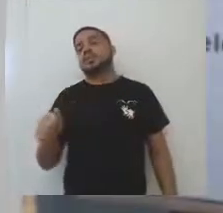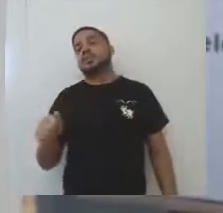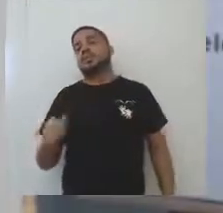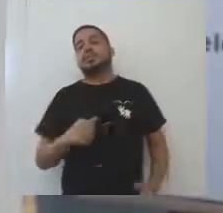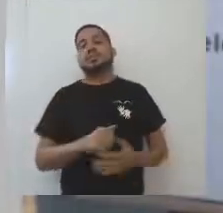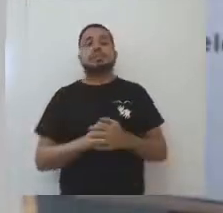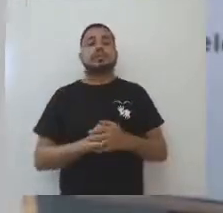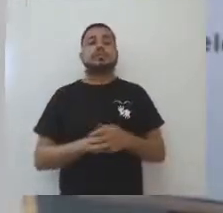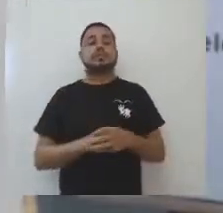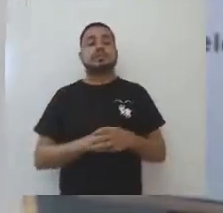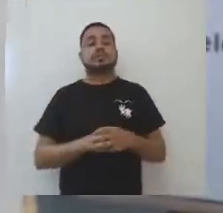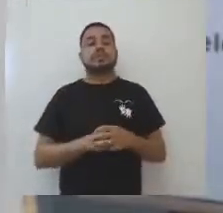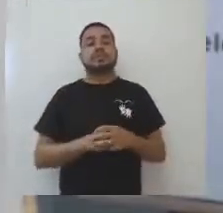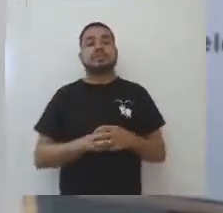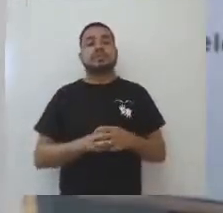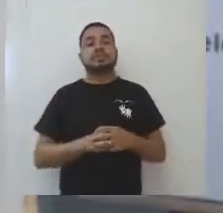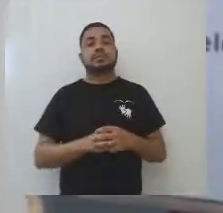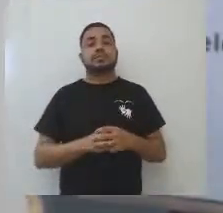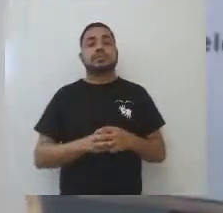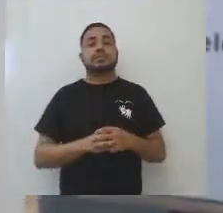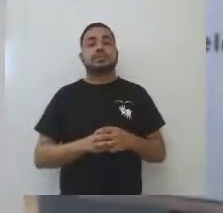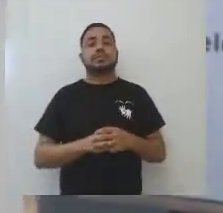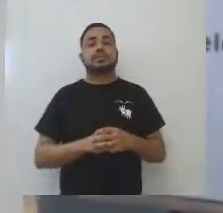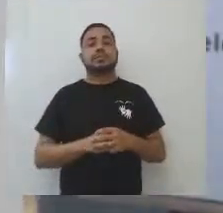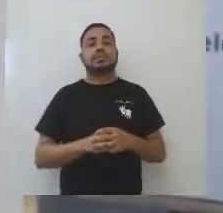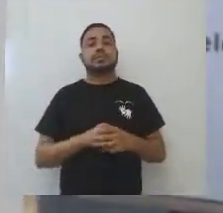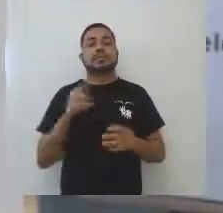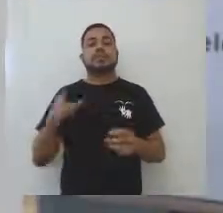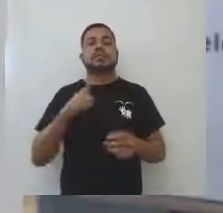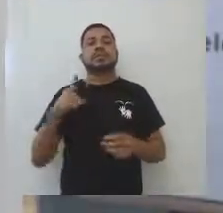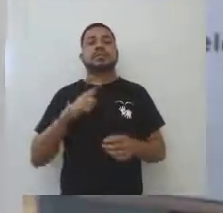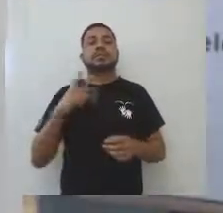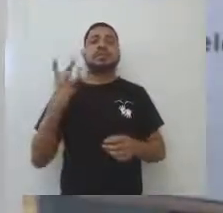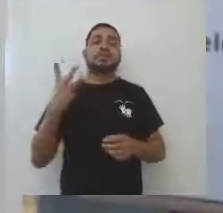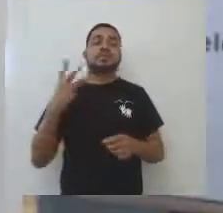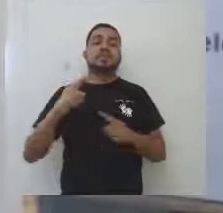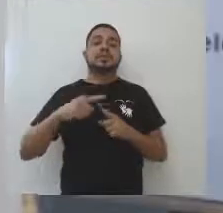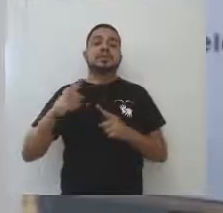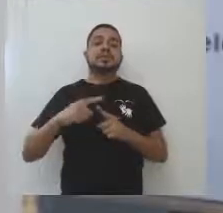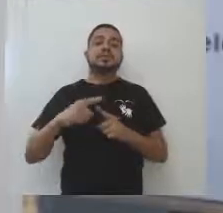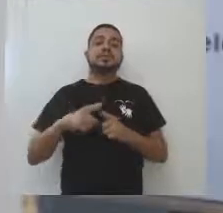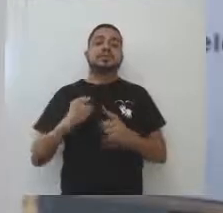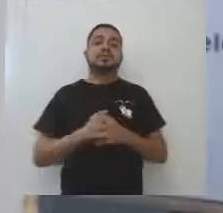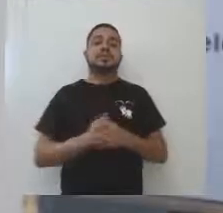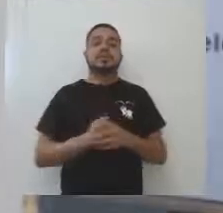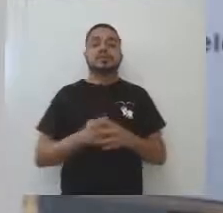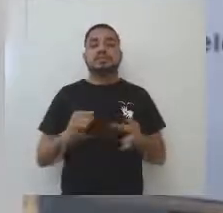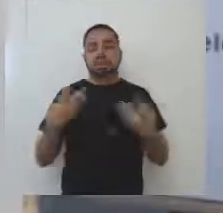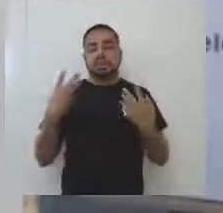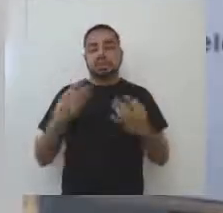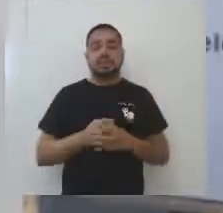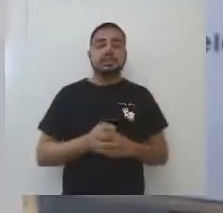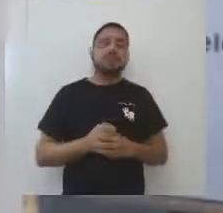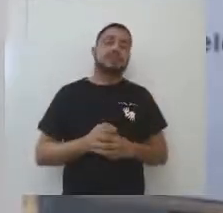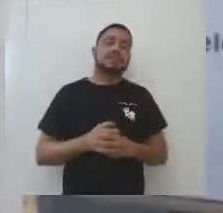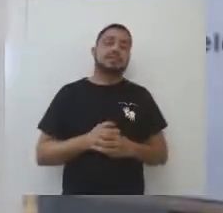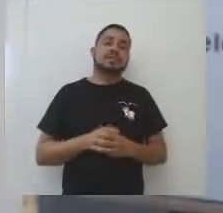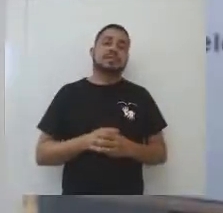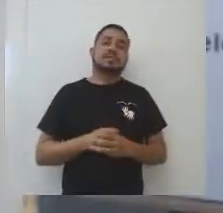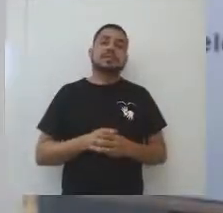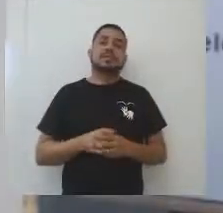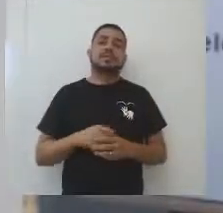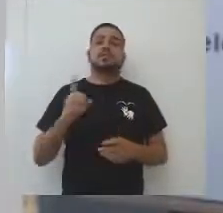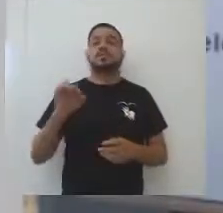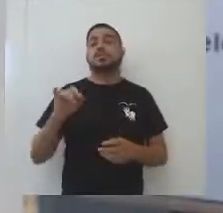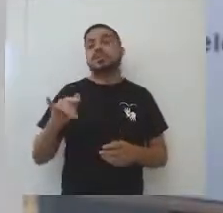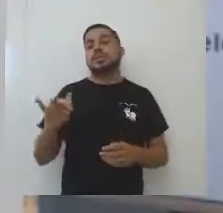quando a gente trabalha com os tipos de dominância é assim, você vai ter 3 tipos de dominância na genética, presta atenção, Matheus, a